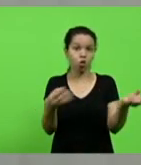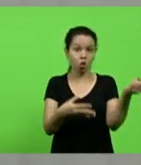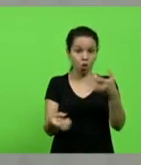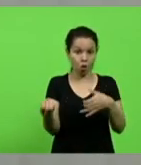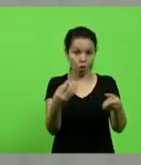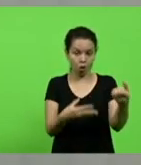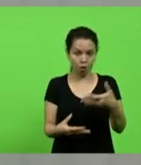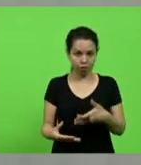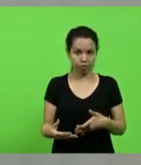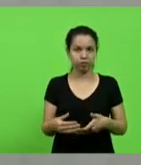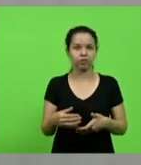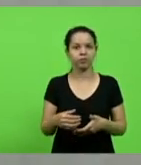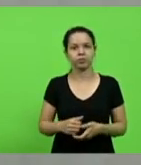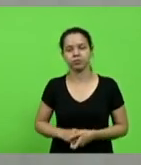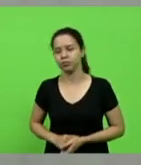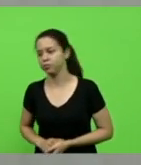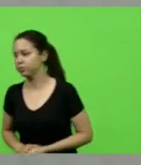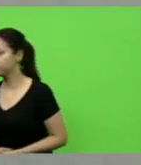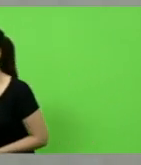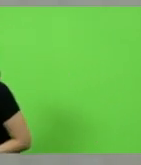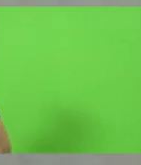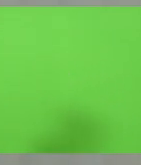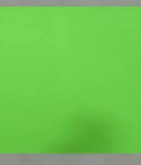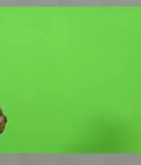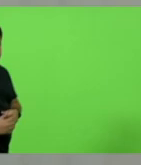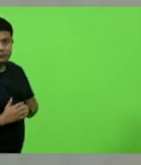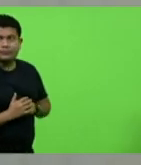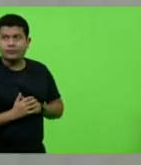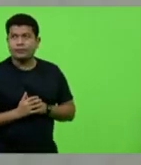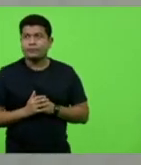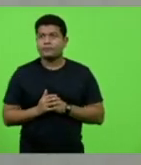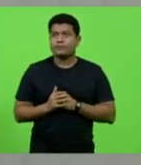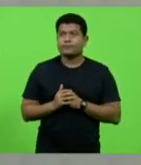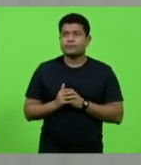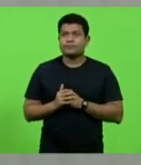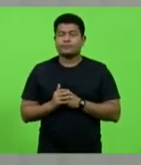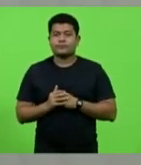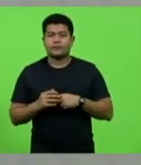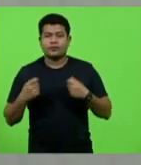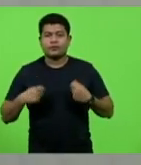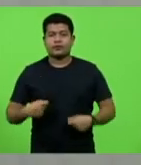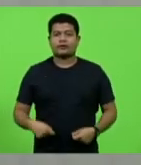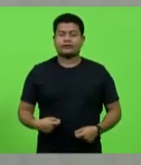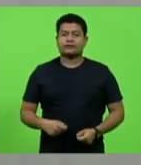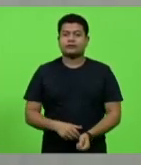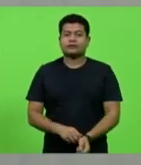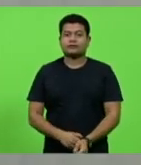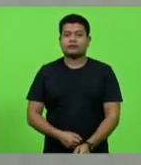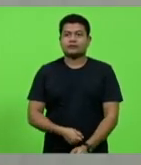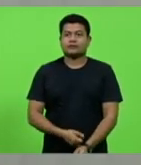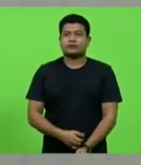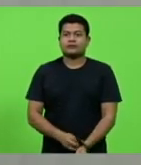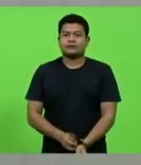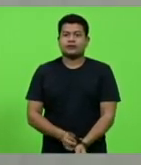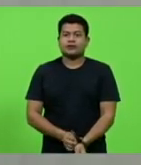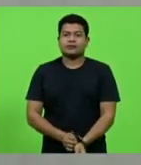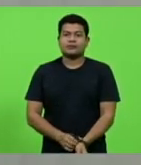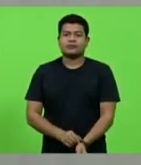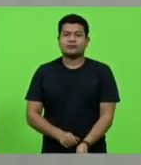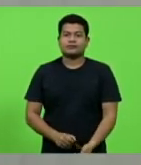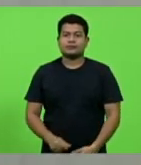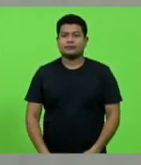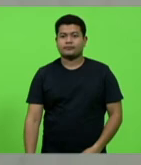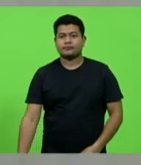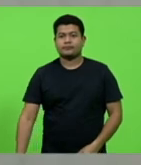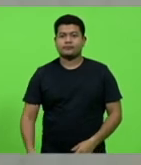atribuições, o que requer organização administrativa dos órgãos responsáveis pelas atividades.